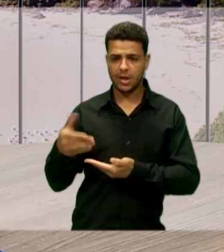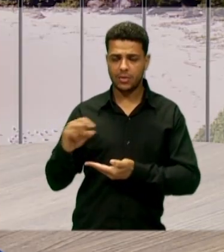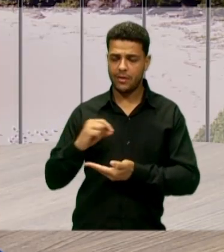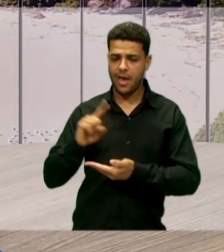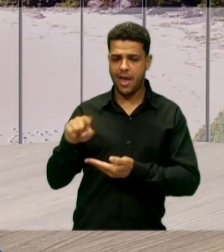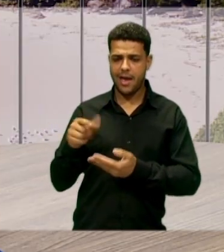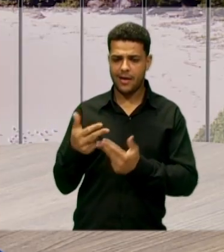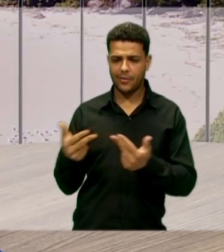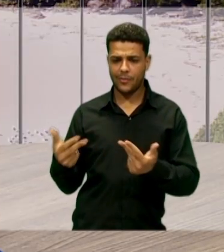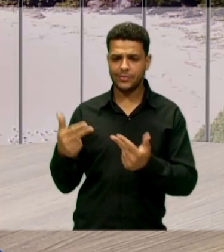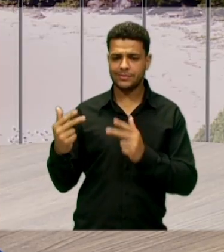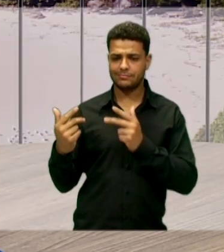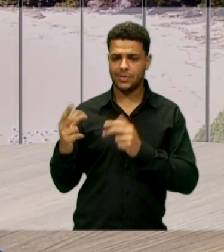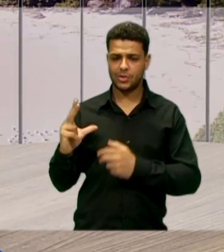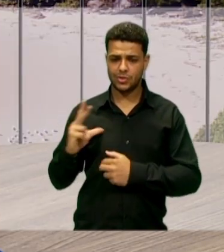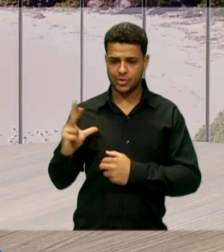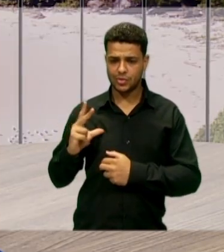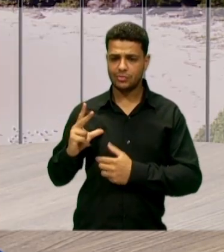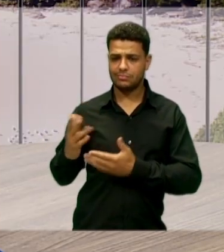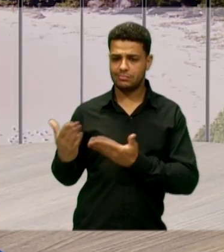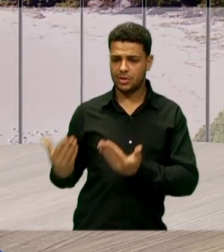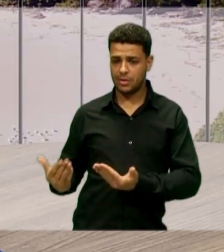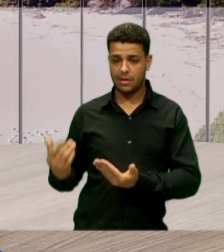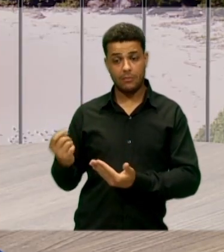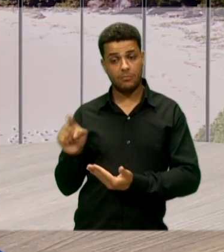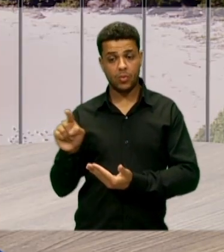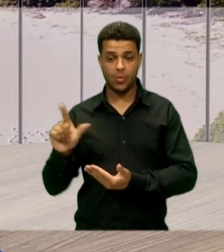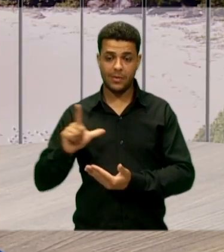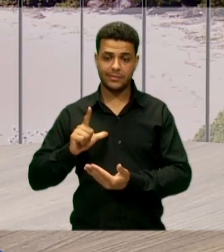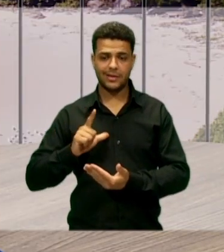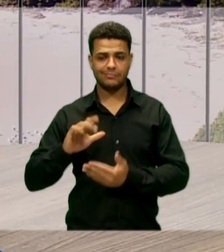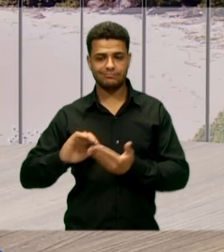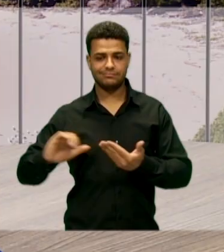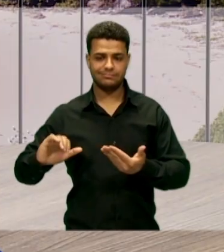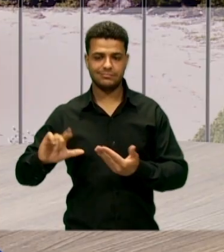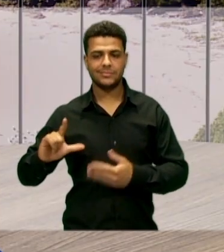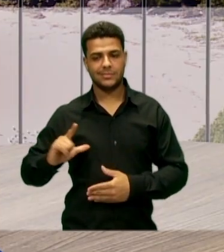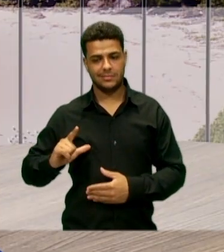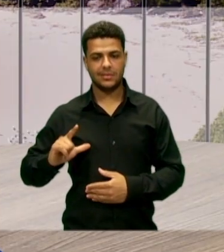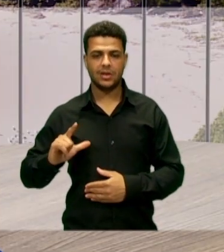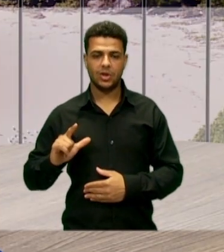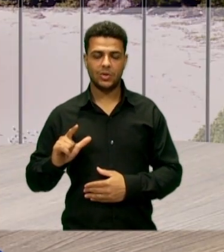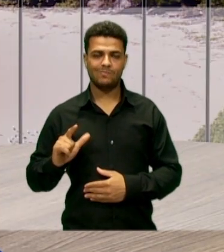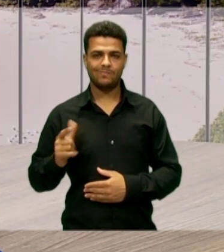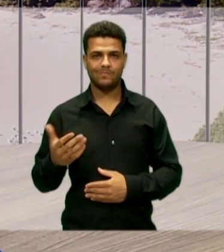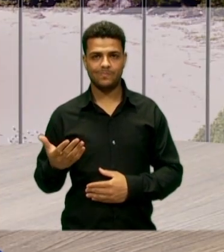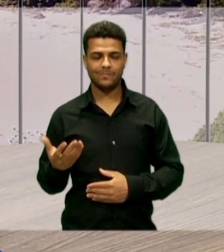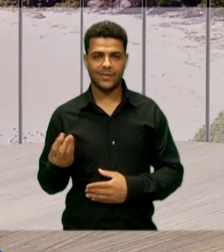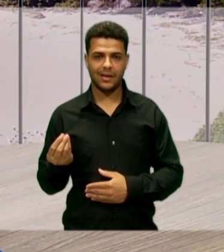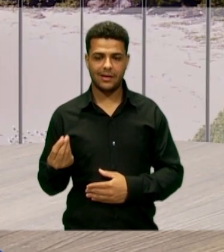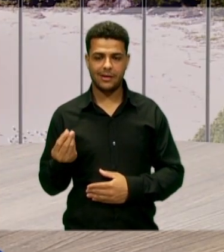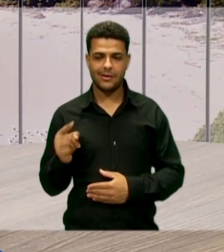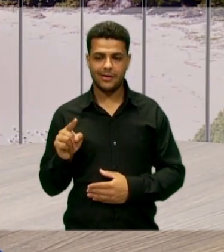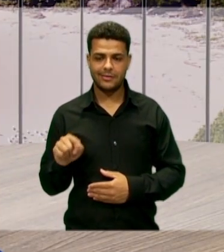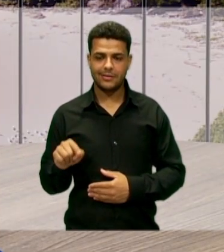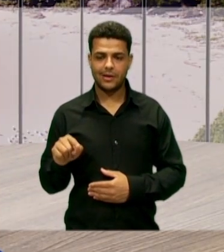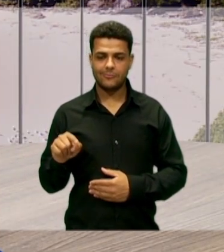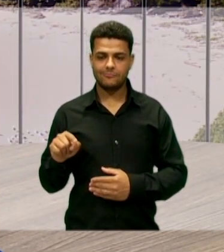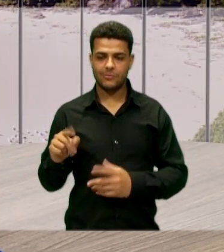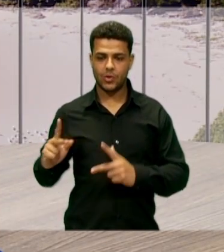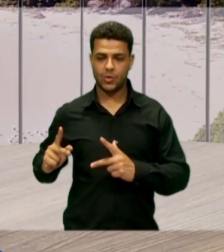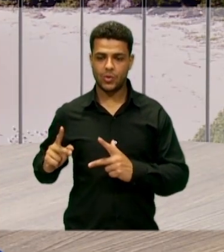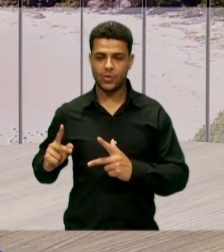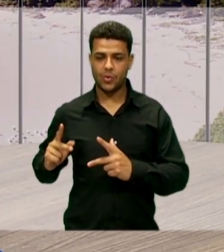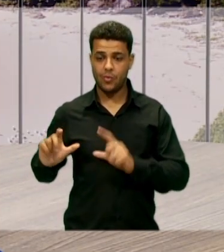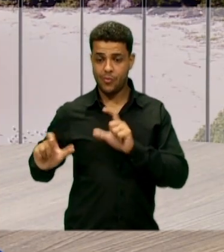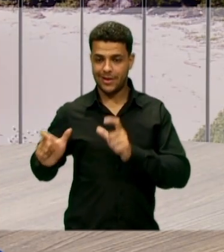são casos discutidos individualmente. Algumas pacientes, realmente, elas ficam de fora, elas acabam não sendo submetidas